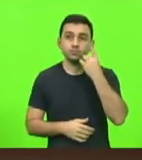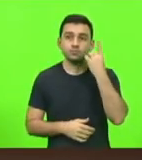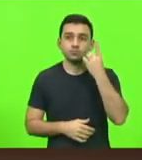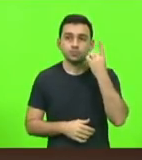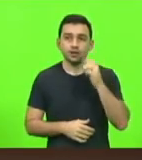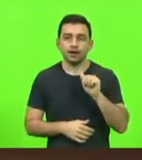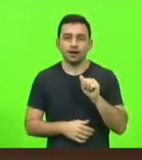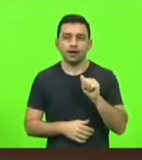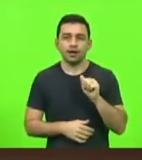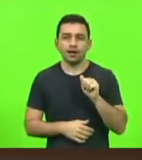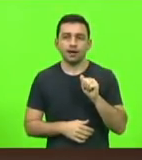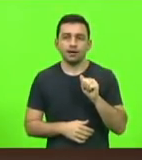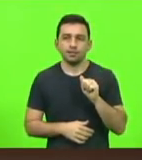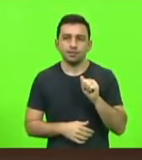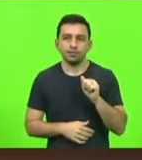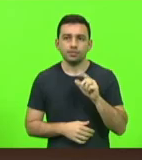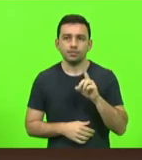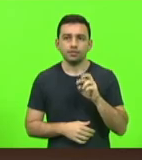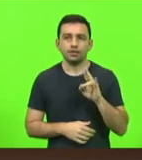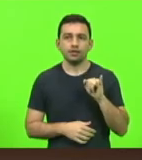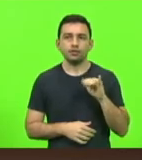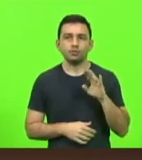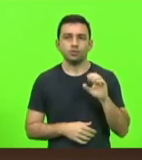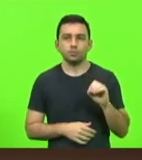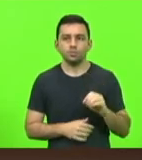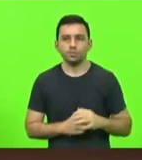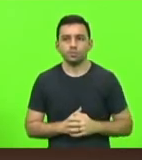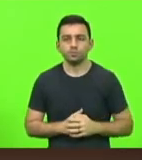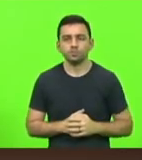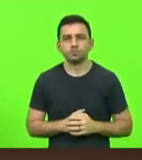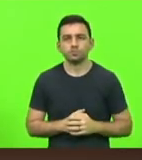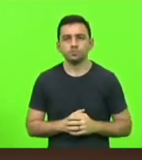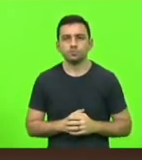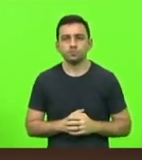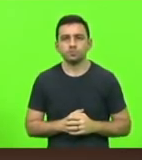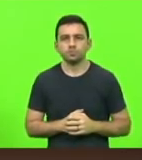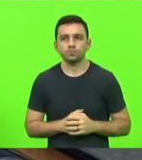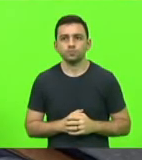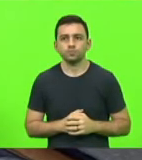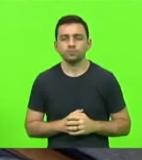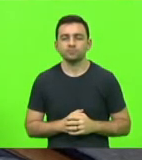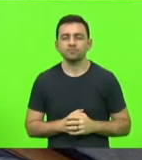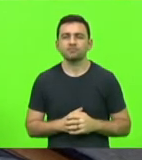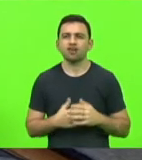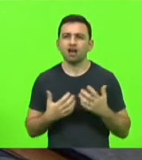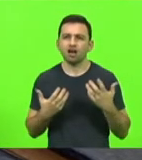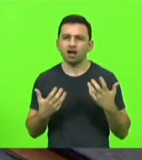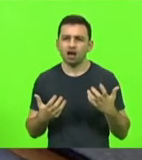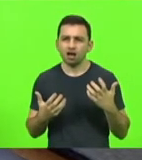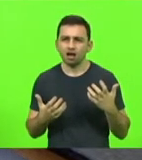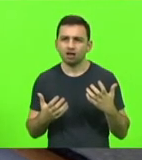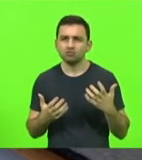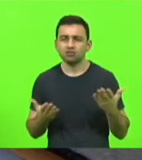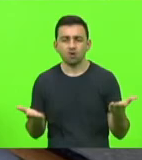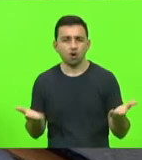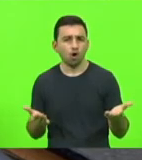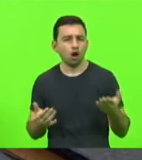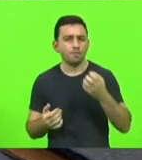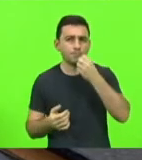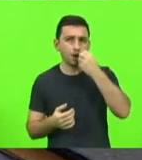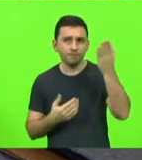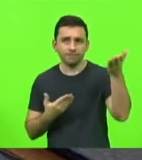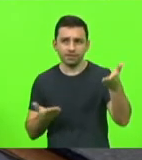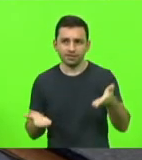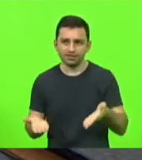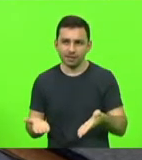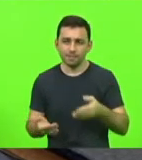Adrianinho, pela isso, ordem. Enquanto isso, a deputada Luciane Caminati vem para a fala. Apenas para registrar, desejar as boas-vindas aqui ao prefeito